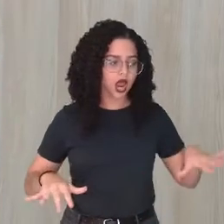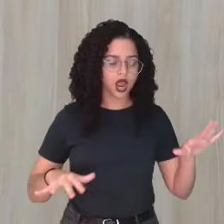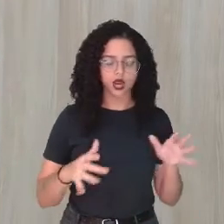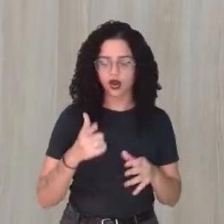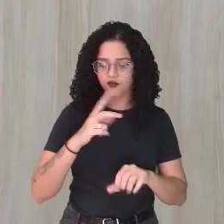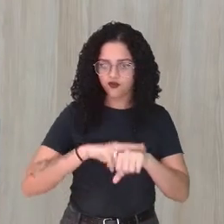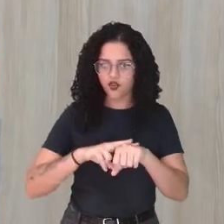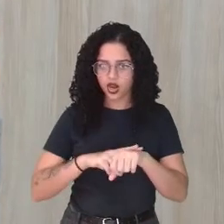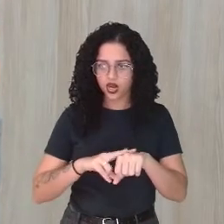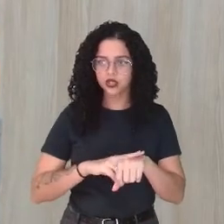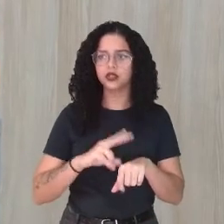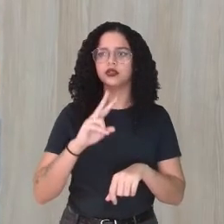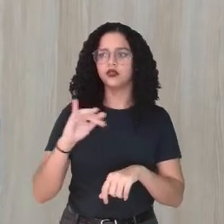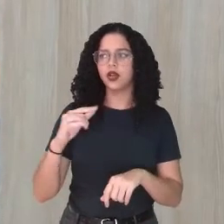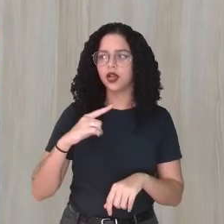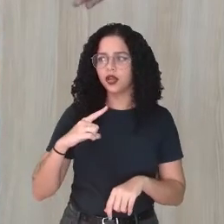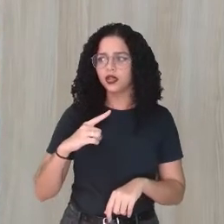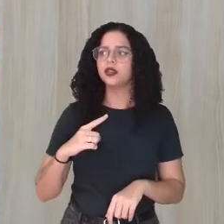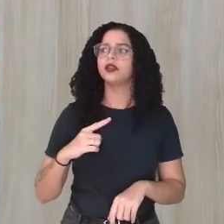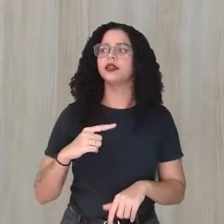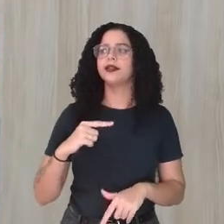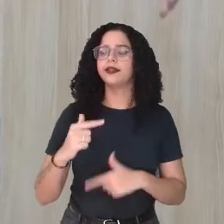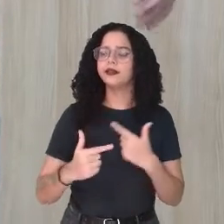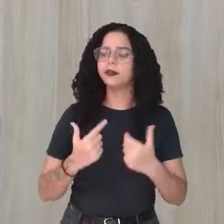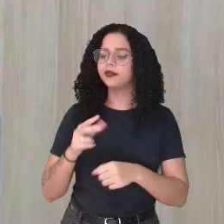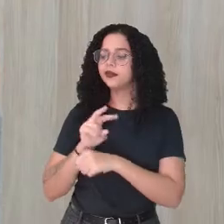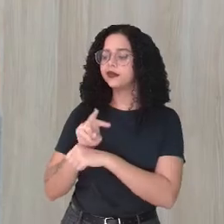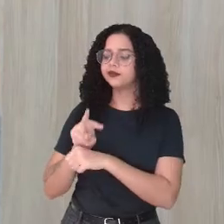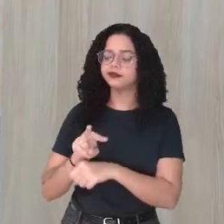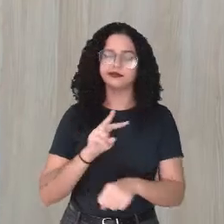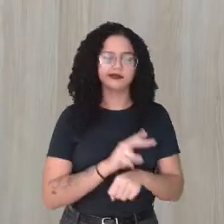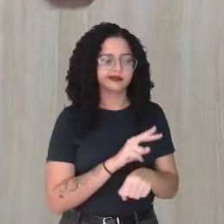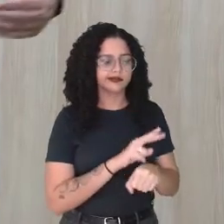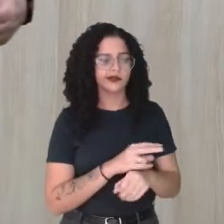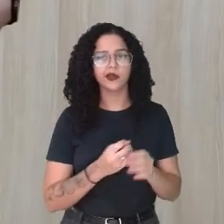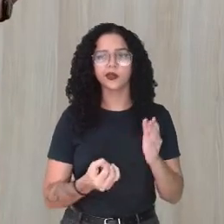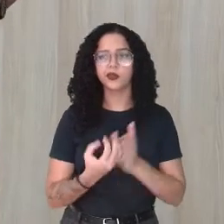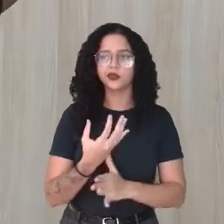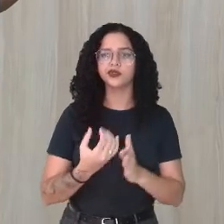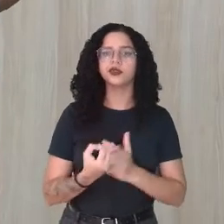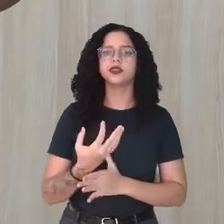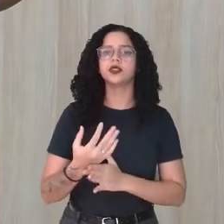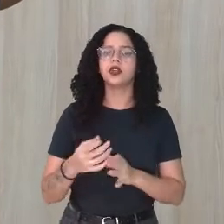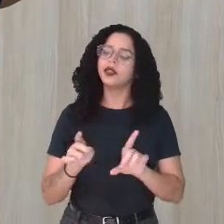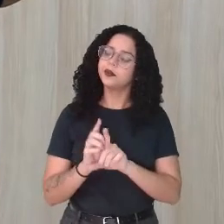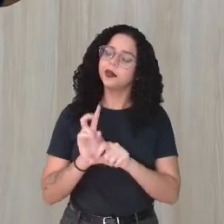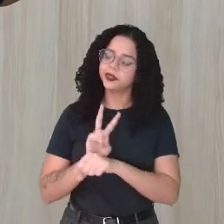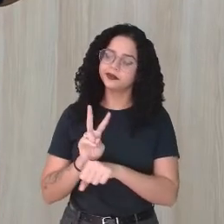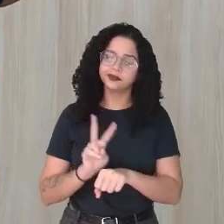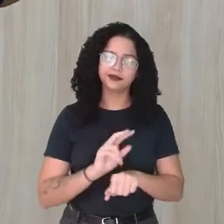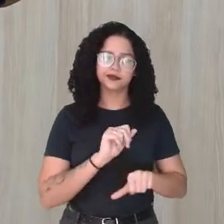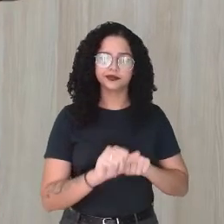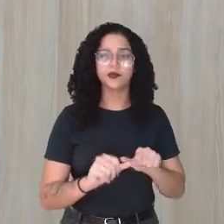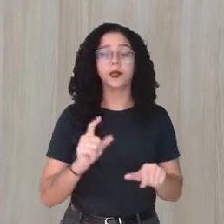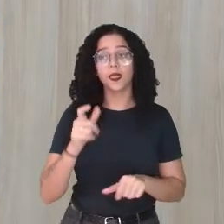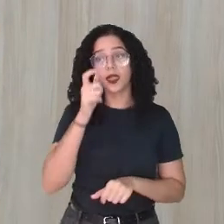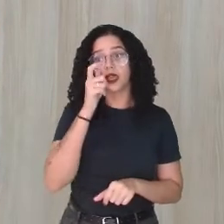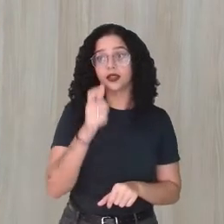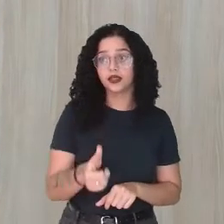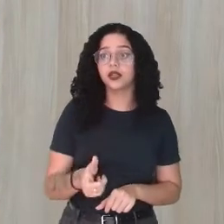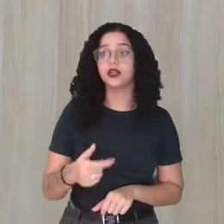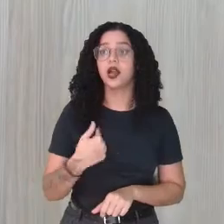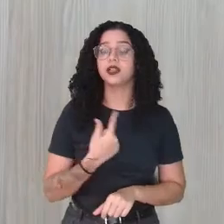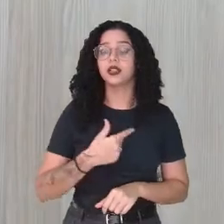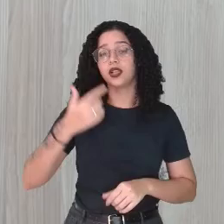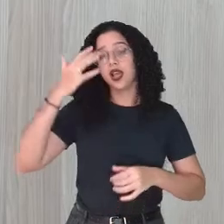ter trabalho para construção e, posteriormente, manutenção desses parques. Né? É interessante a